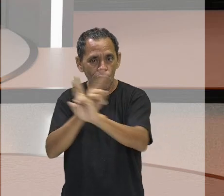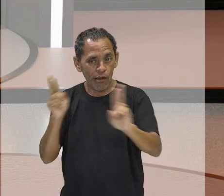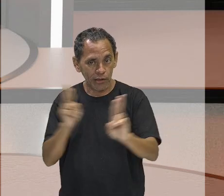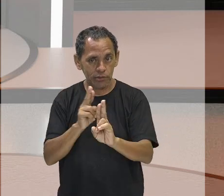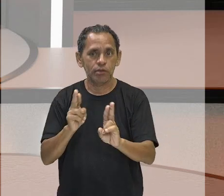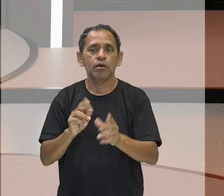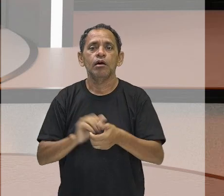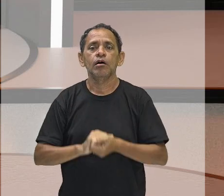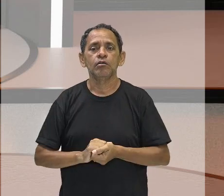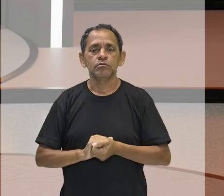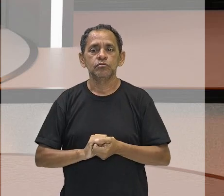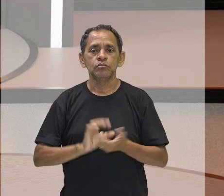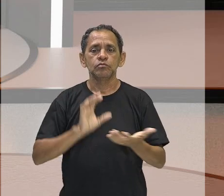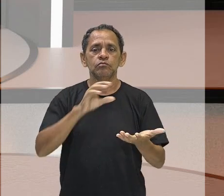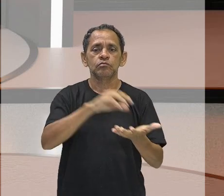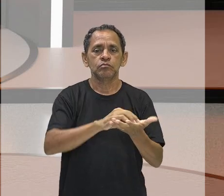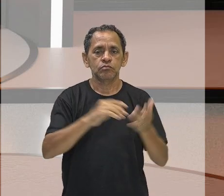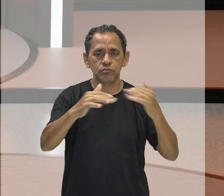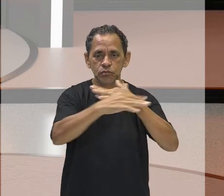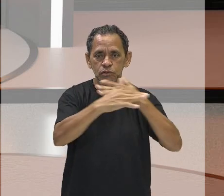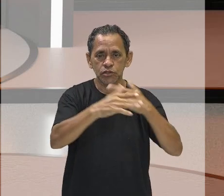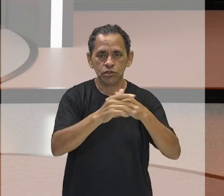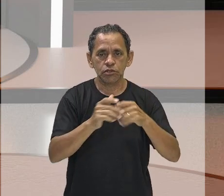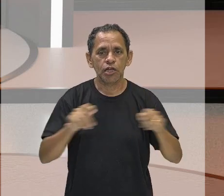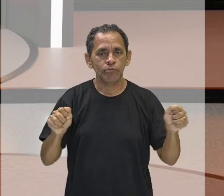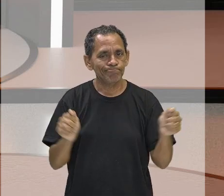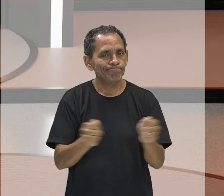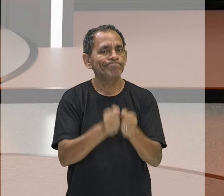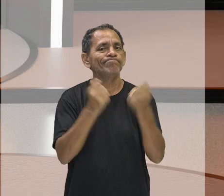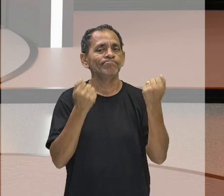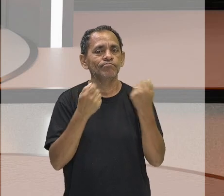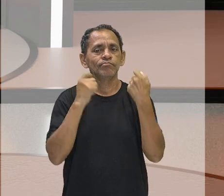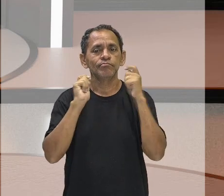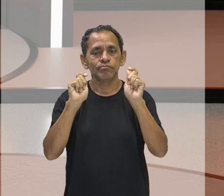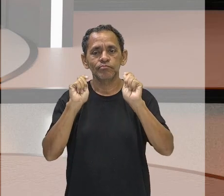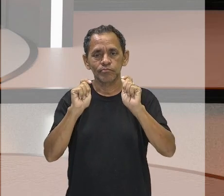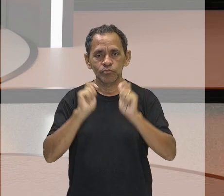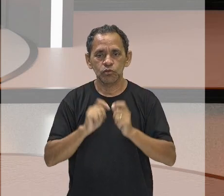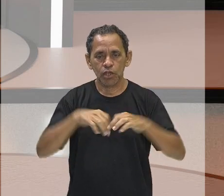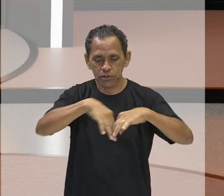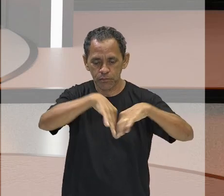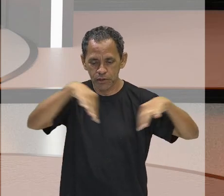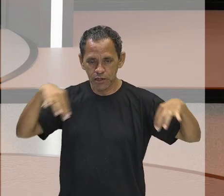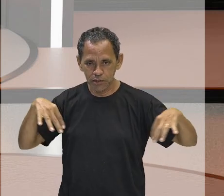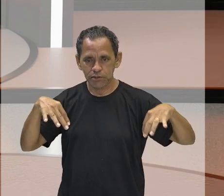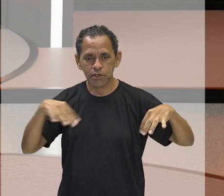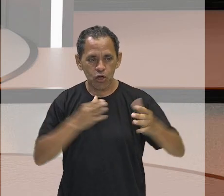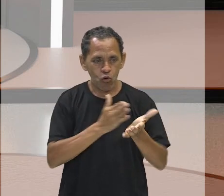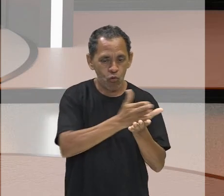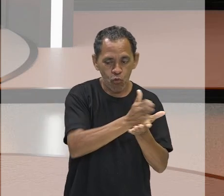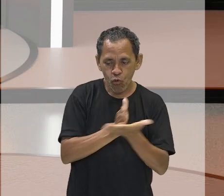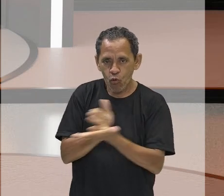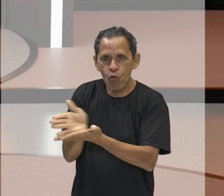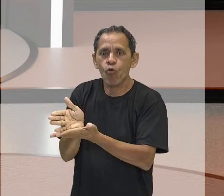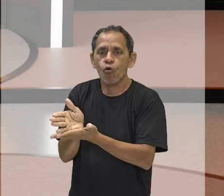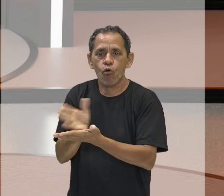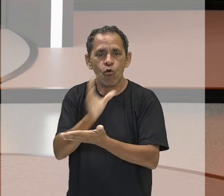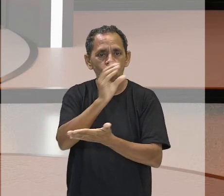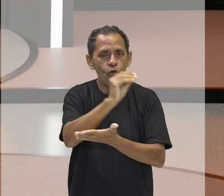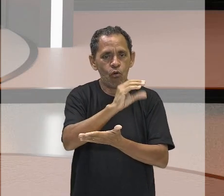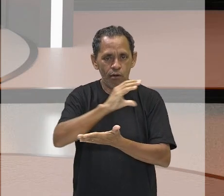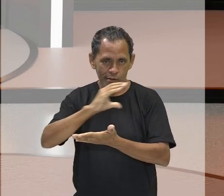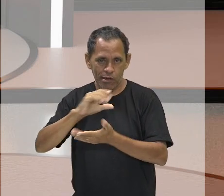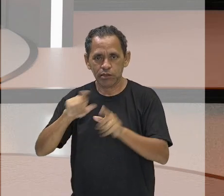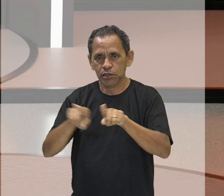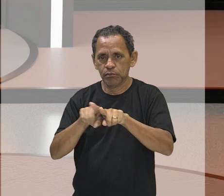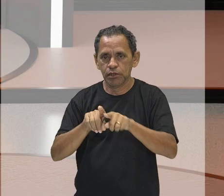foi-se dado justamente a quebra de fato e de direito entre essas duas vertentes religiosas do Ocidente. Mais uma vez,